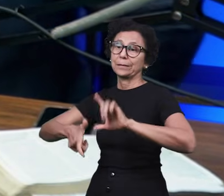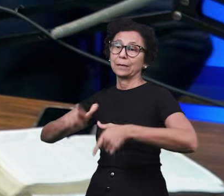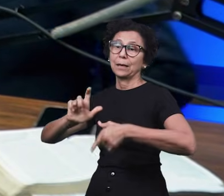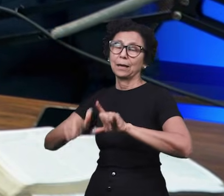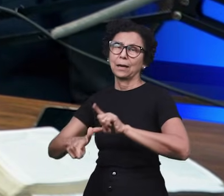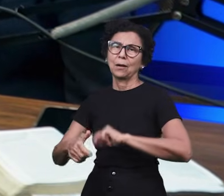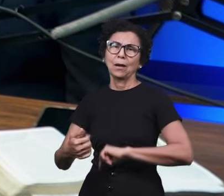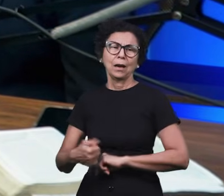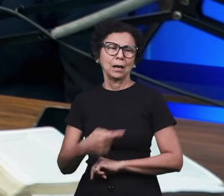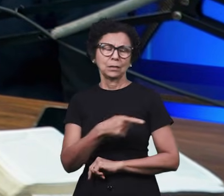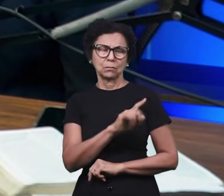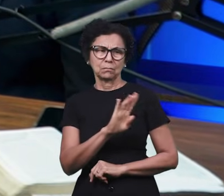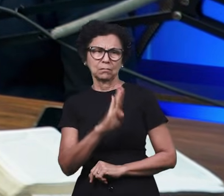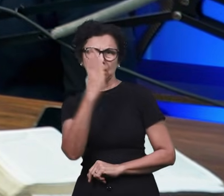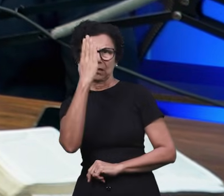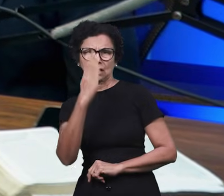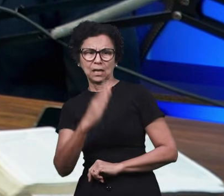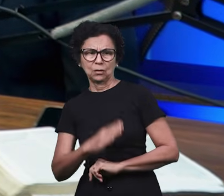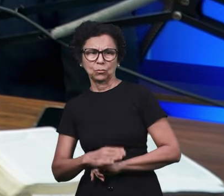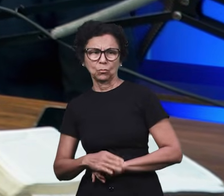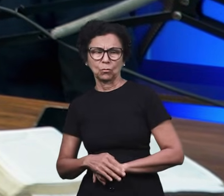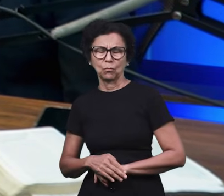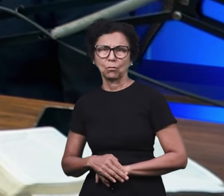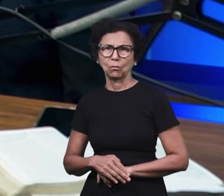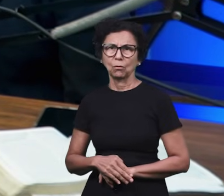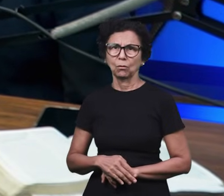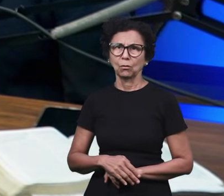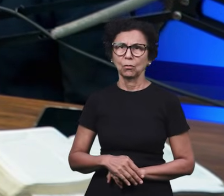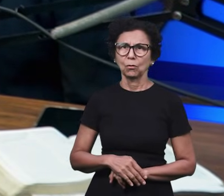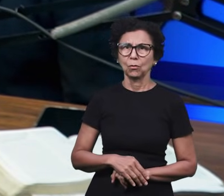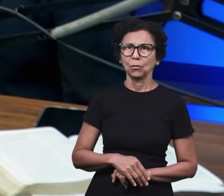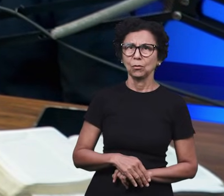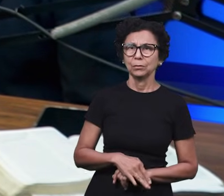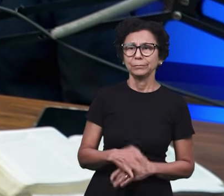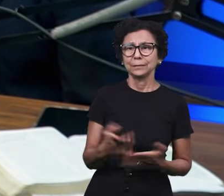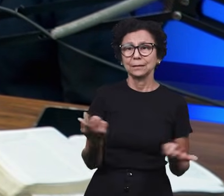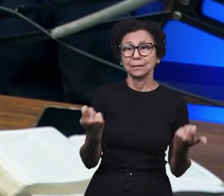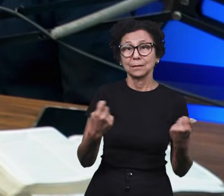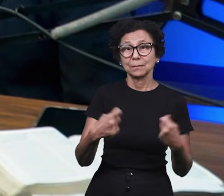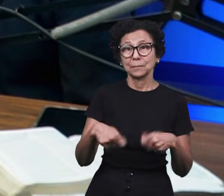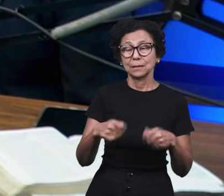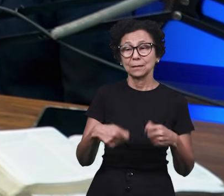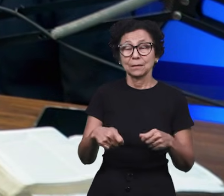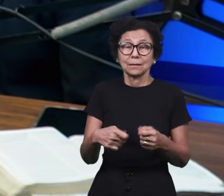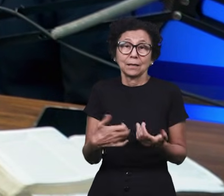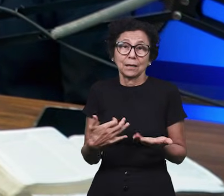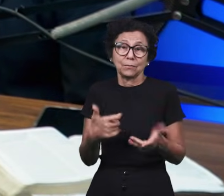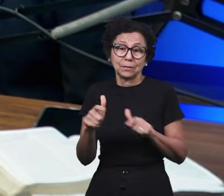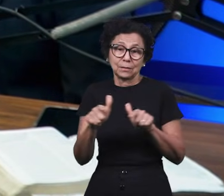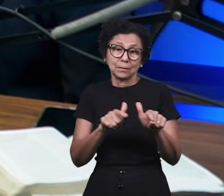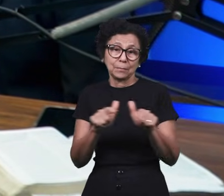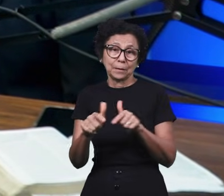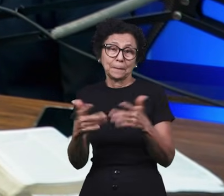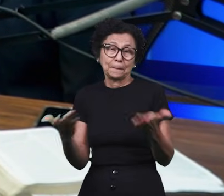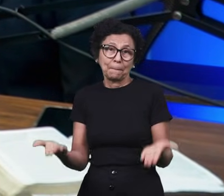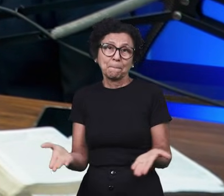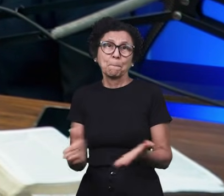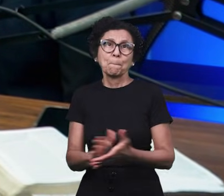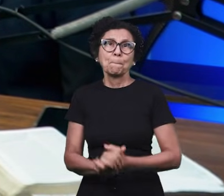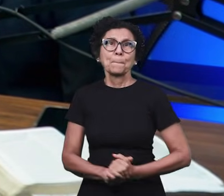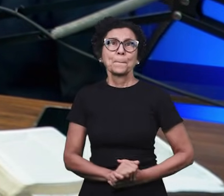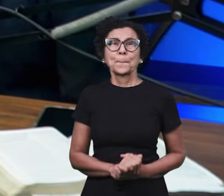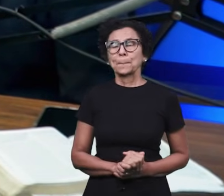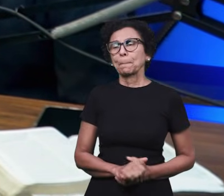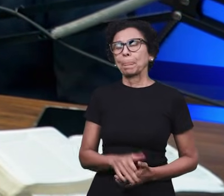eram vistos como traidores, porque muitas vezes eles precisavam executar aquela dívida. O que era executar a dívida? Você tinha, por